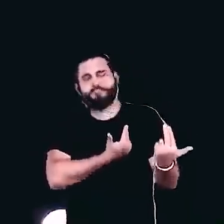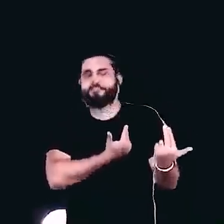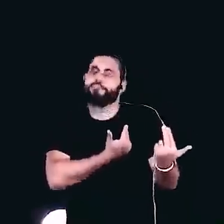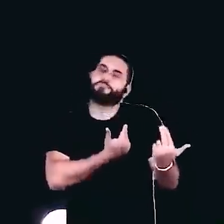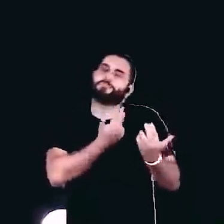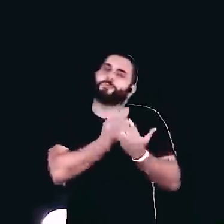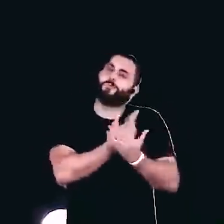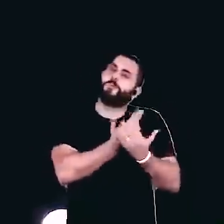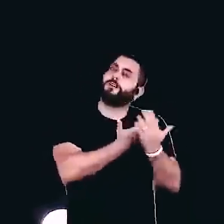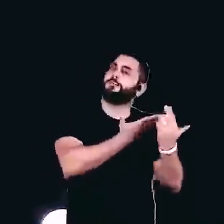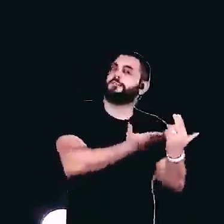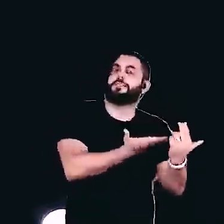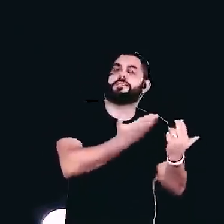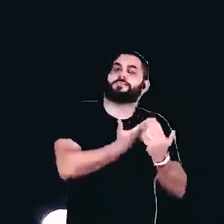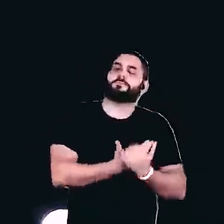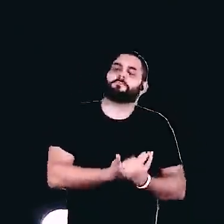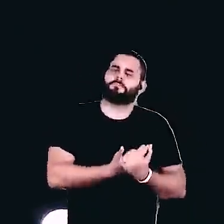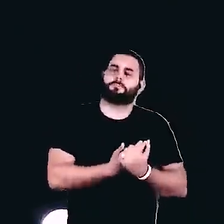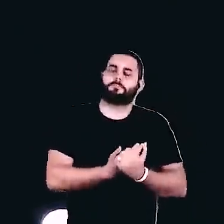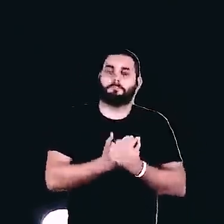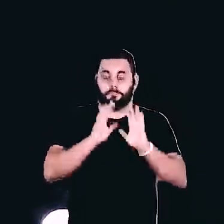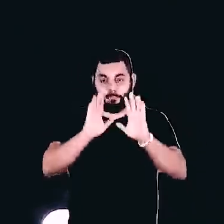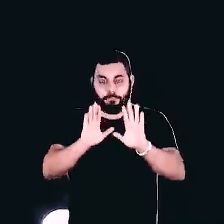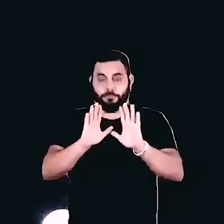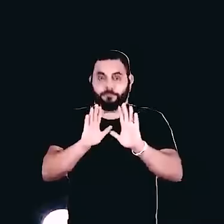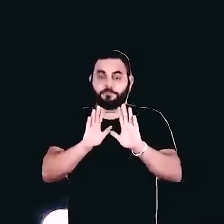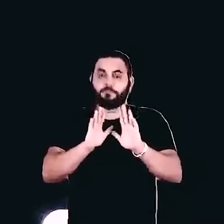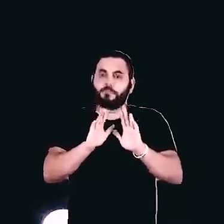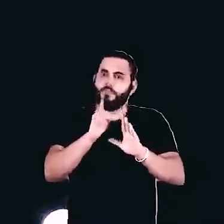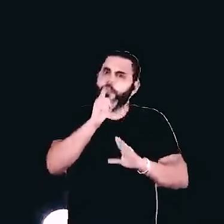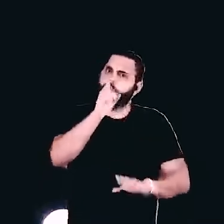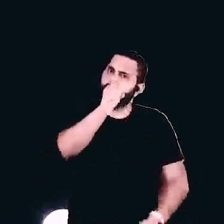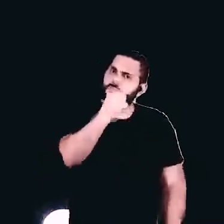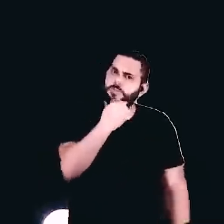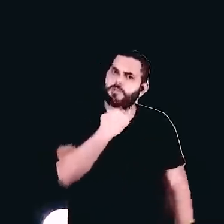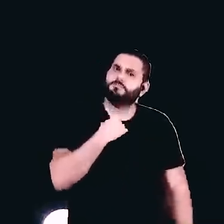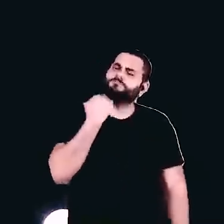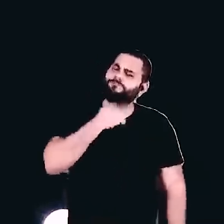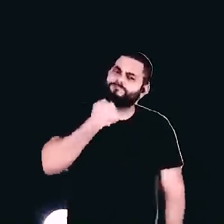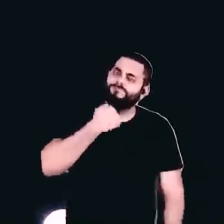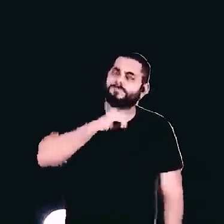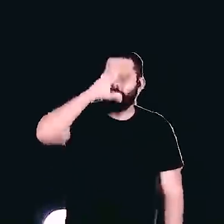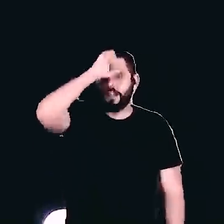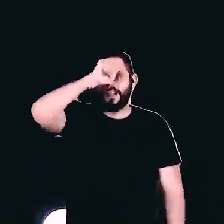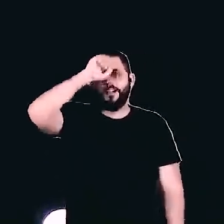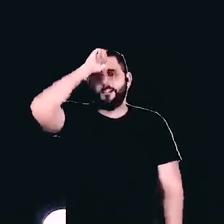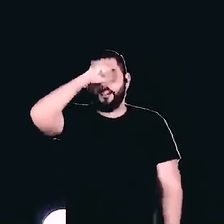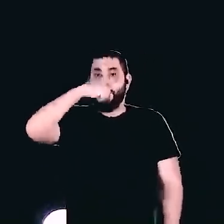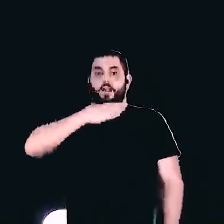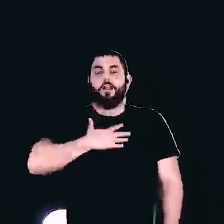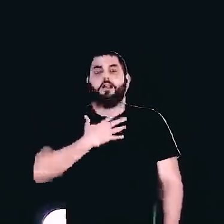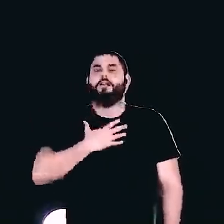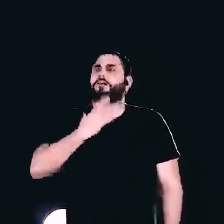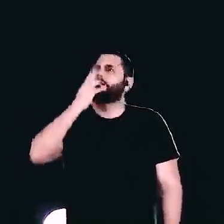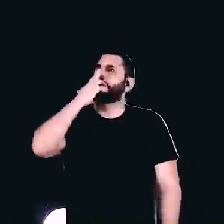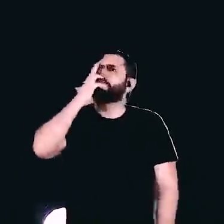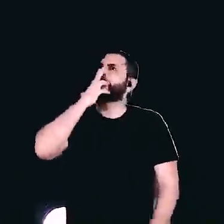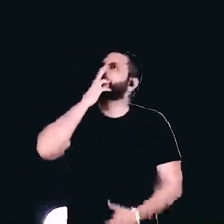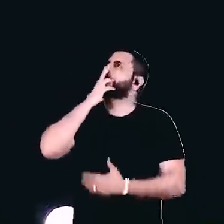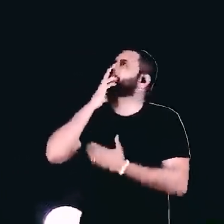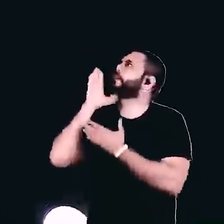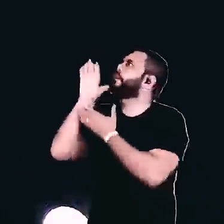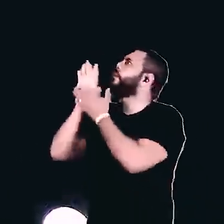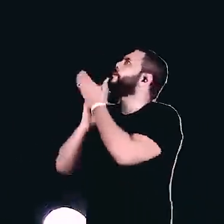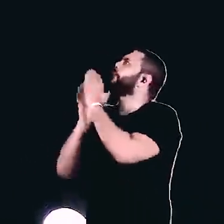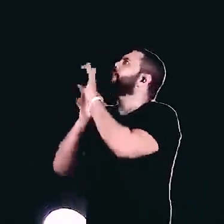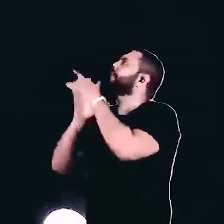do outro. Deixa eu te dizer, essa é uma lição para mim e para você. A gente precisa, como cristão em Cristo Jesus, se identificar com o